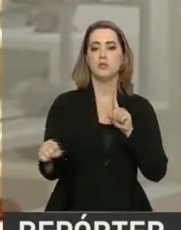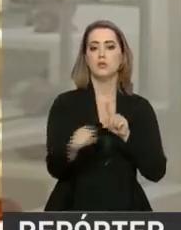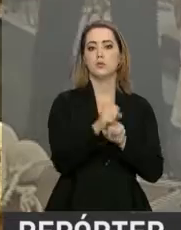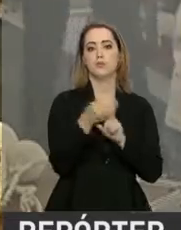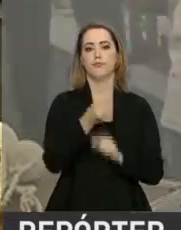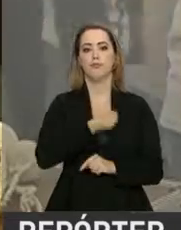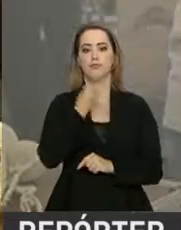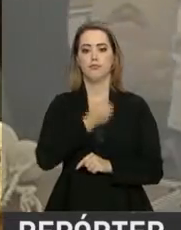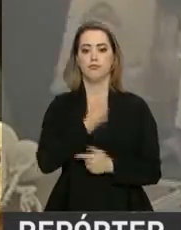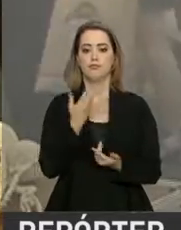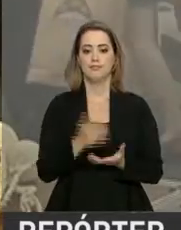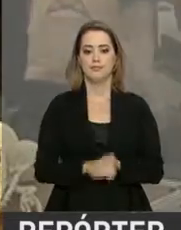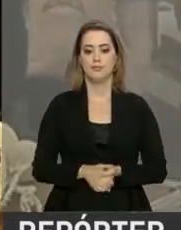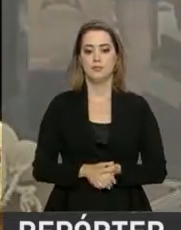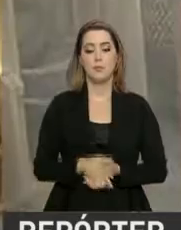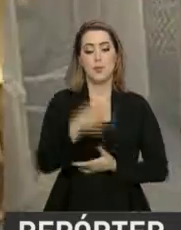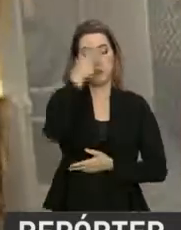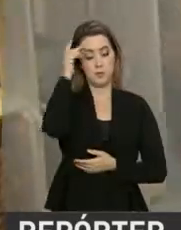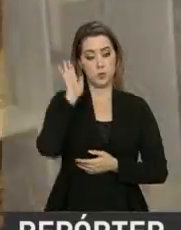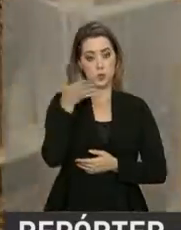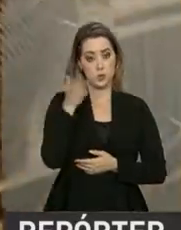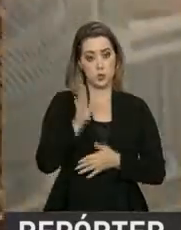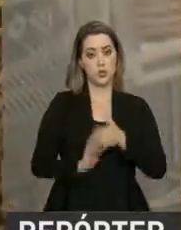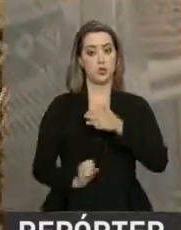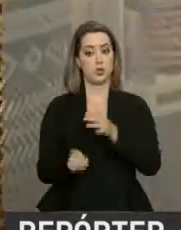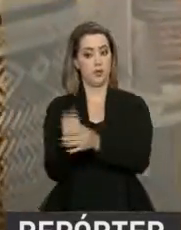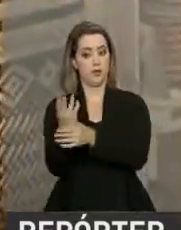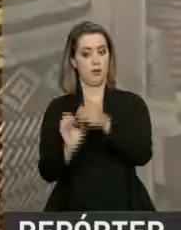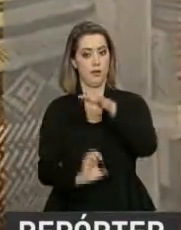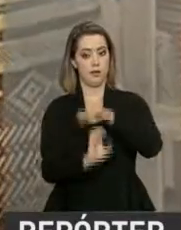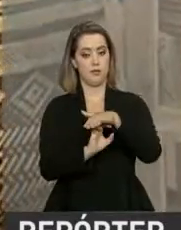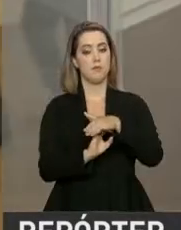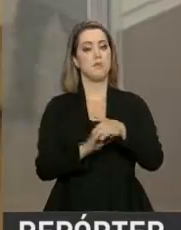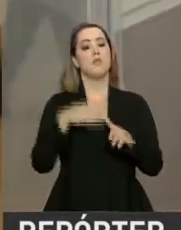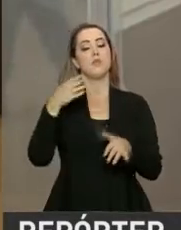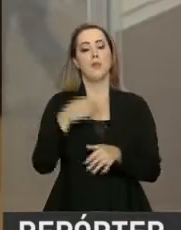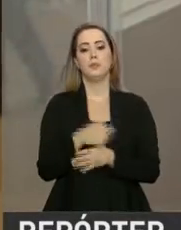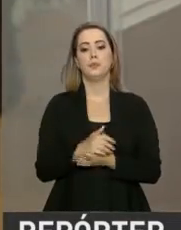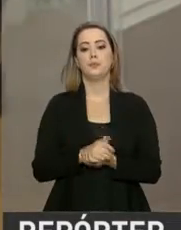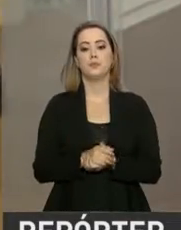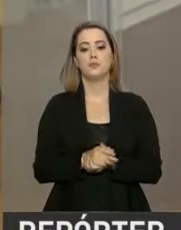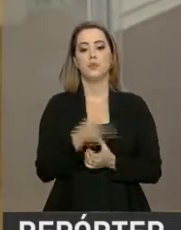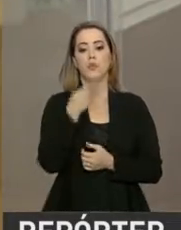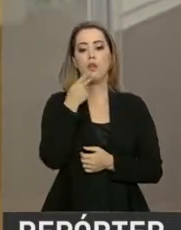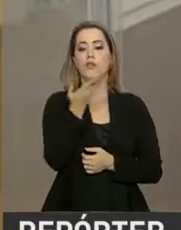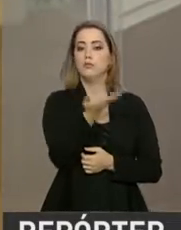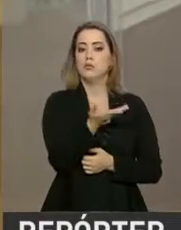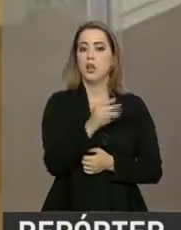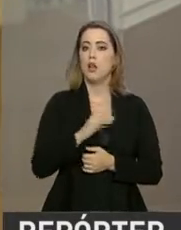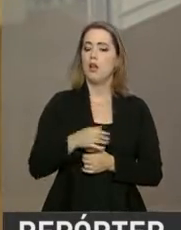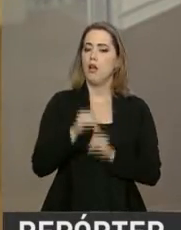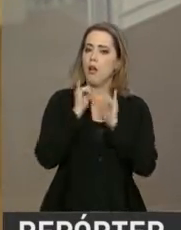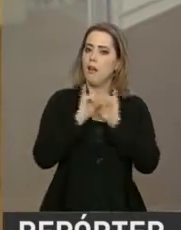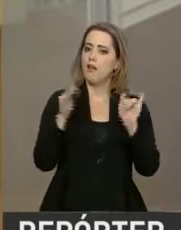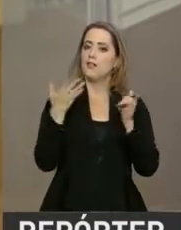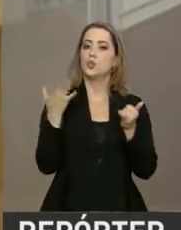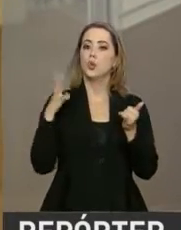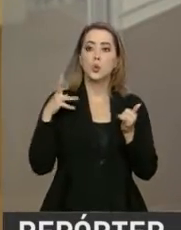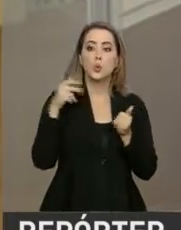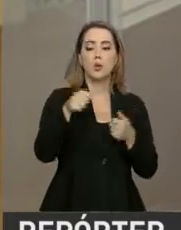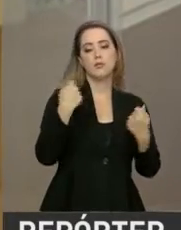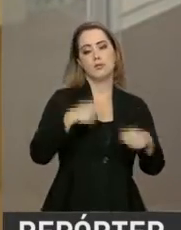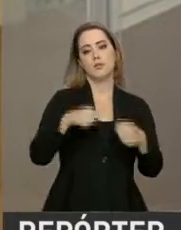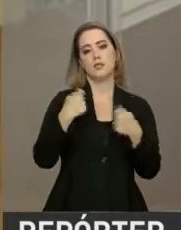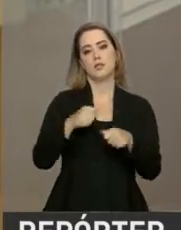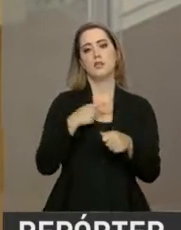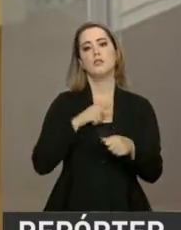sua vida. Quem já se formalizou não tem dúvidas dos benefícios. Indico que todo artesão se formalize, porque é uma garantia